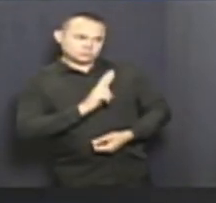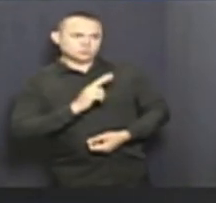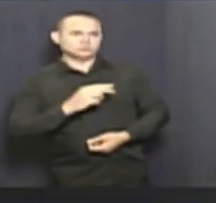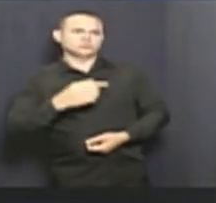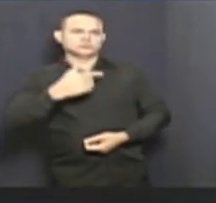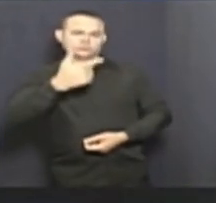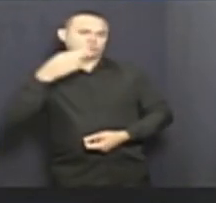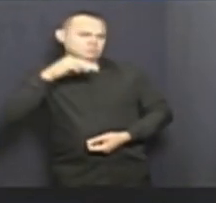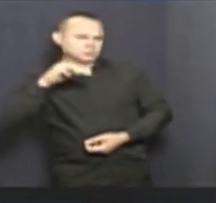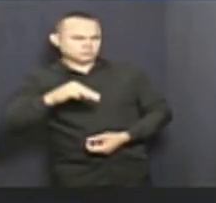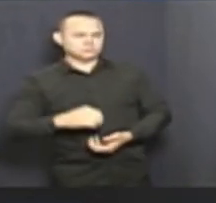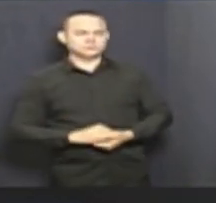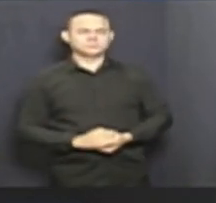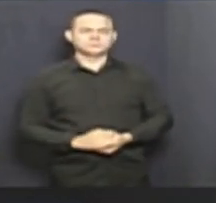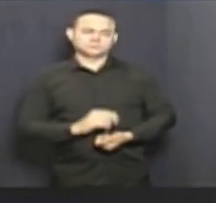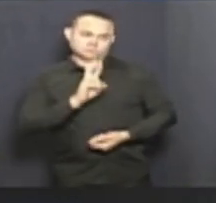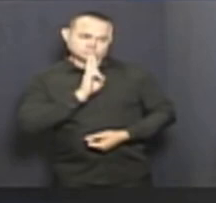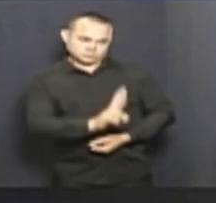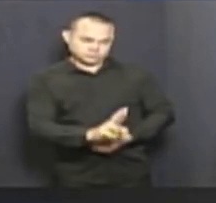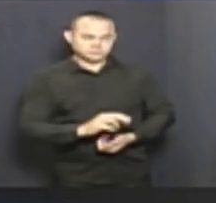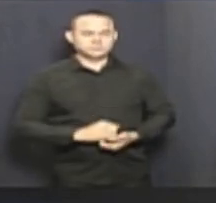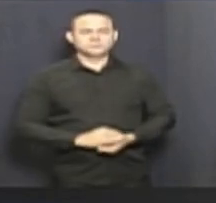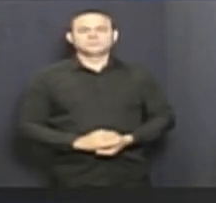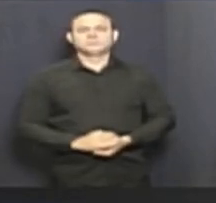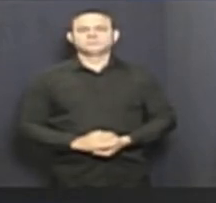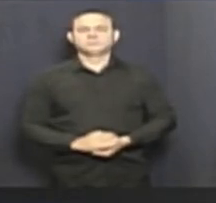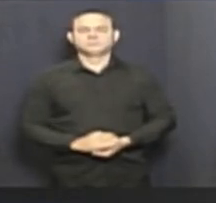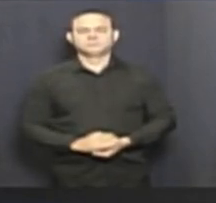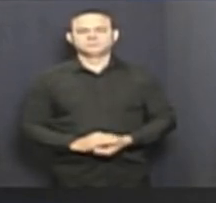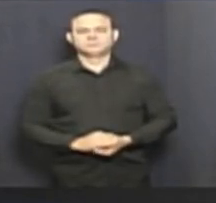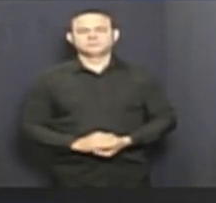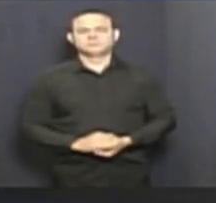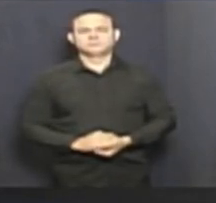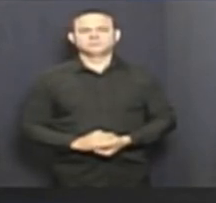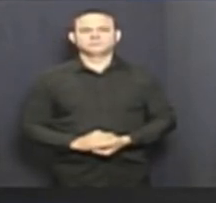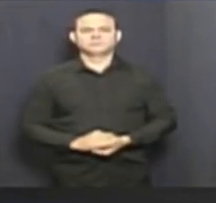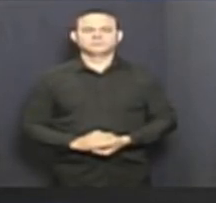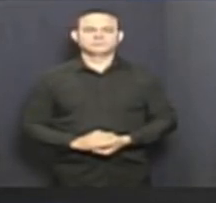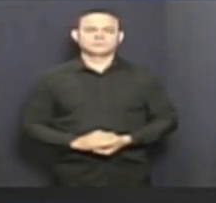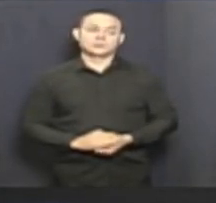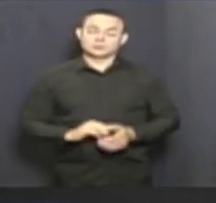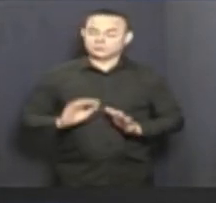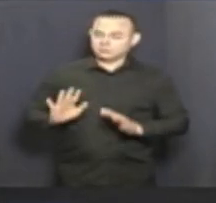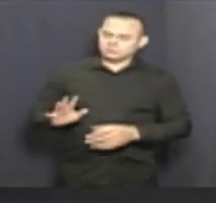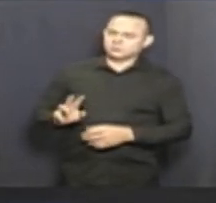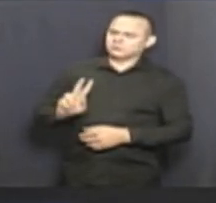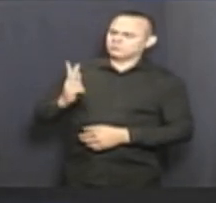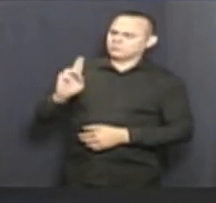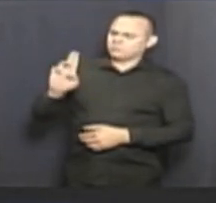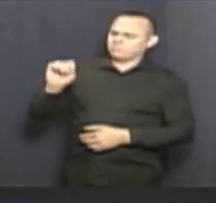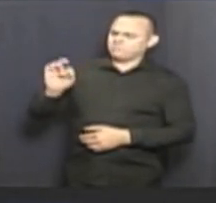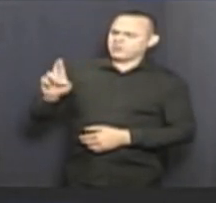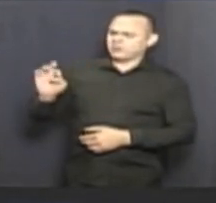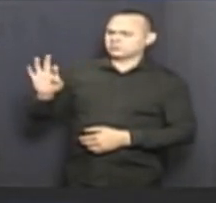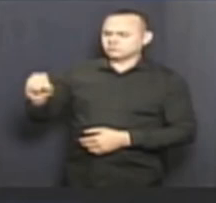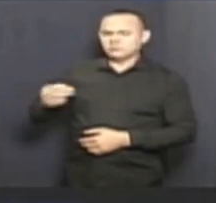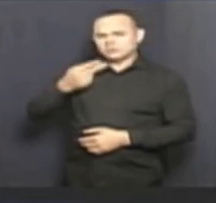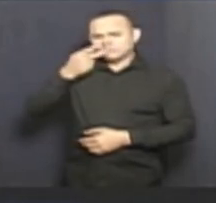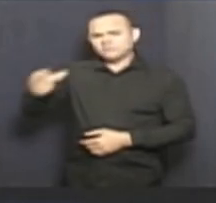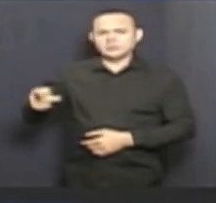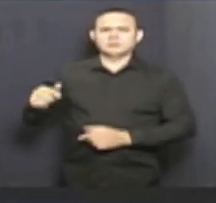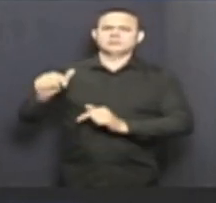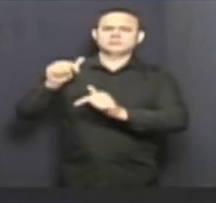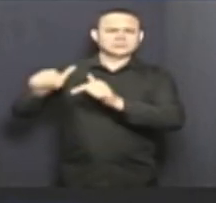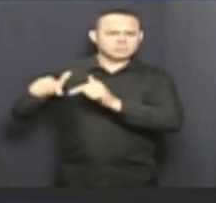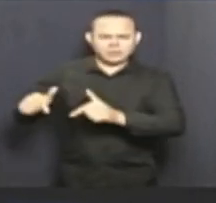vou revisar com estivemos na metade dela olha humberto falando sobre empregos nós